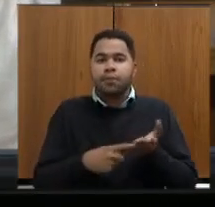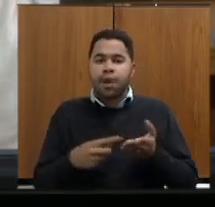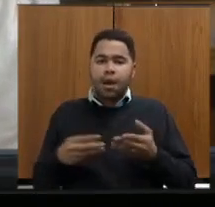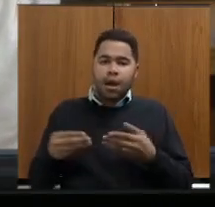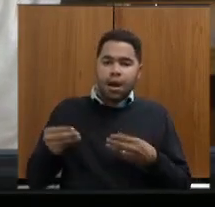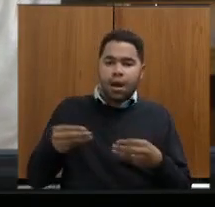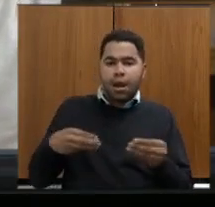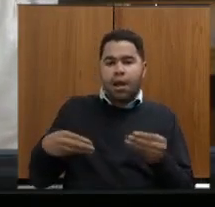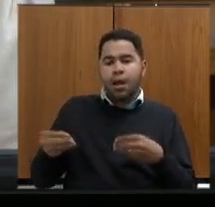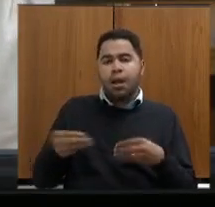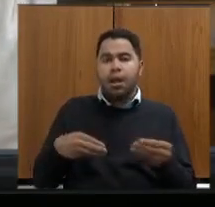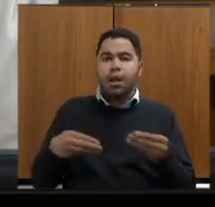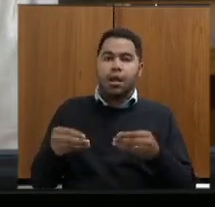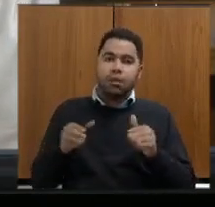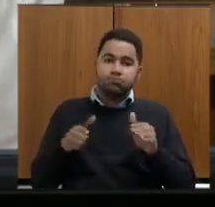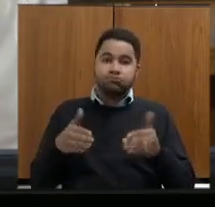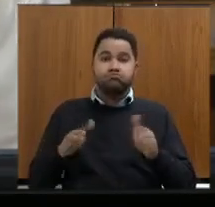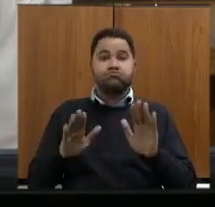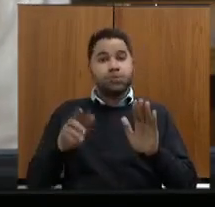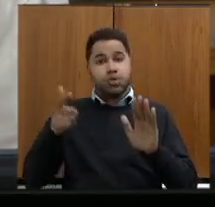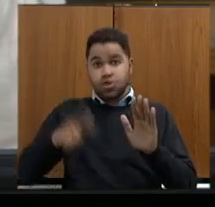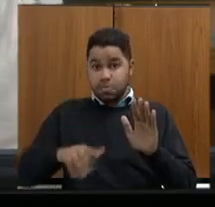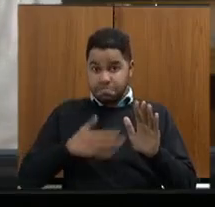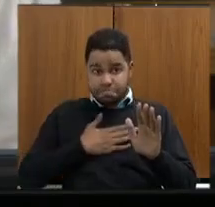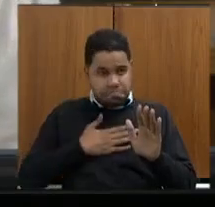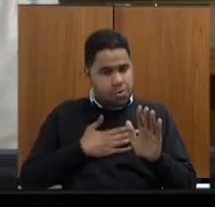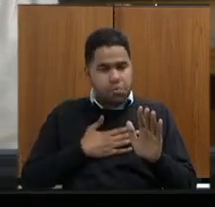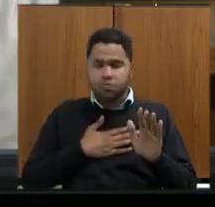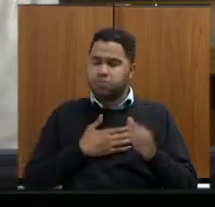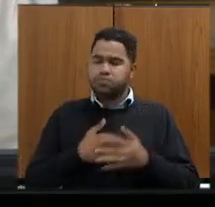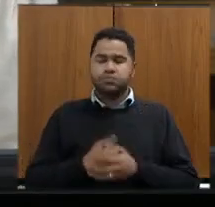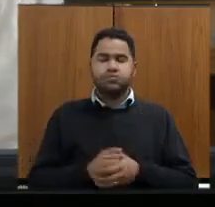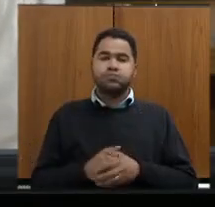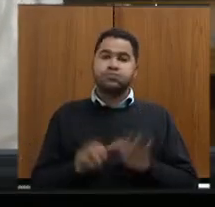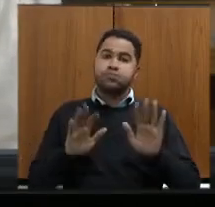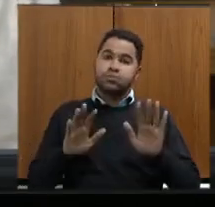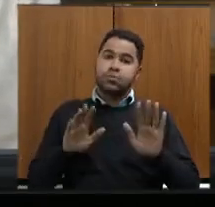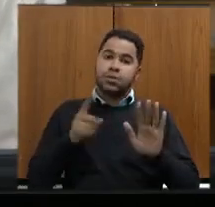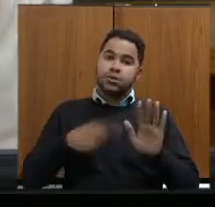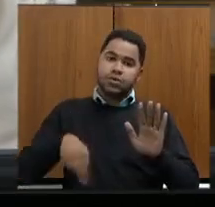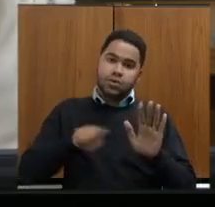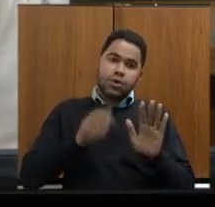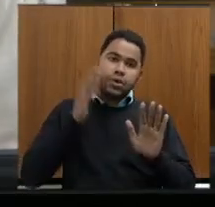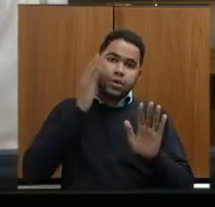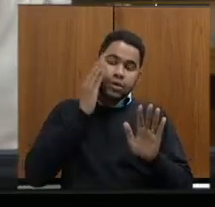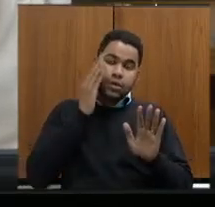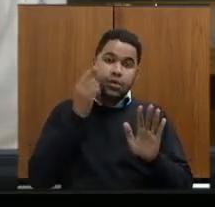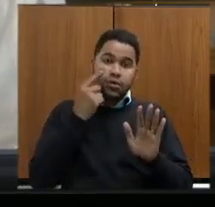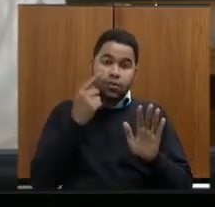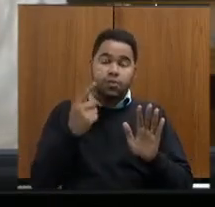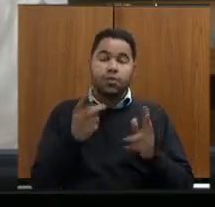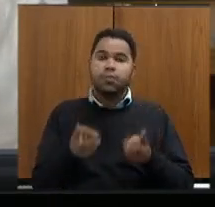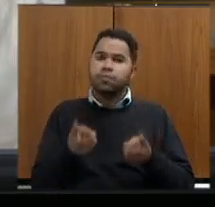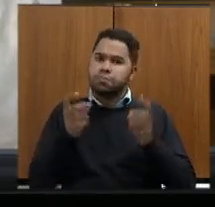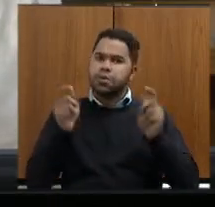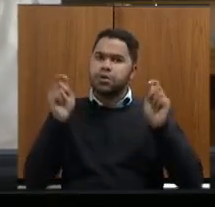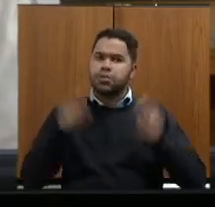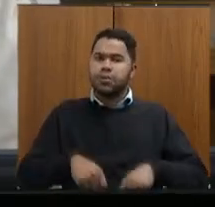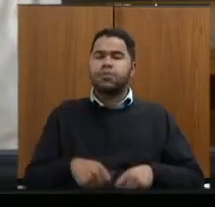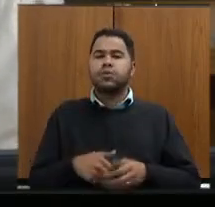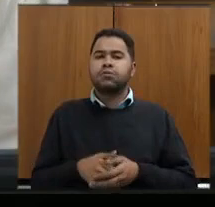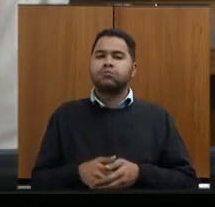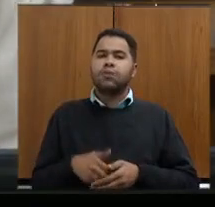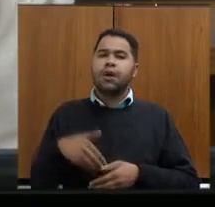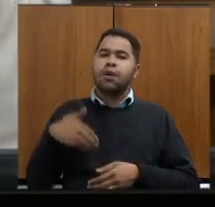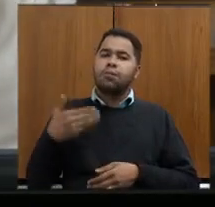maleabilidade essa definição também mais uma vez não é só nós é mas a gente entende e viu percebeu que possível